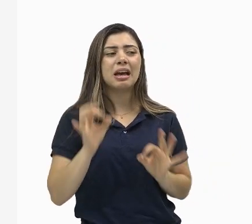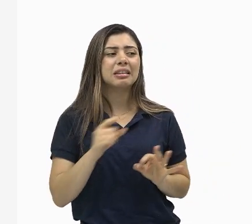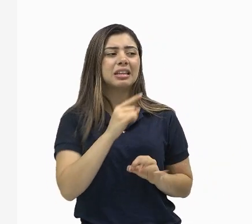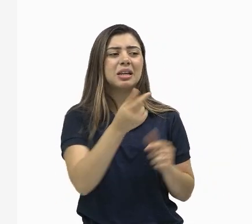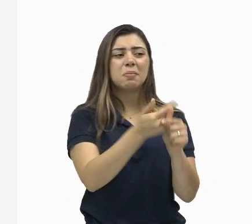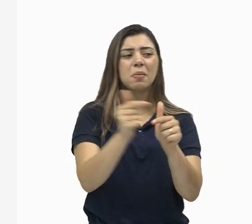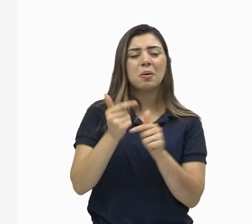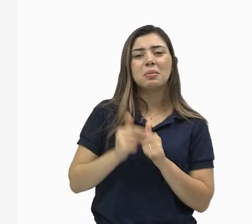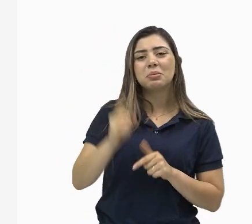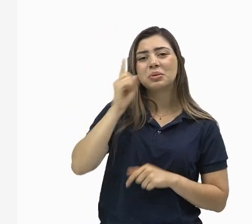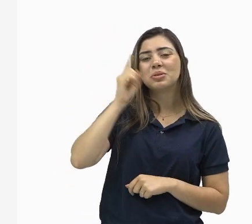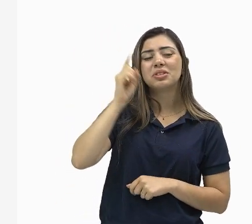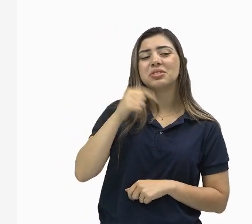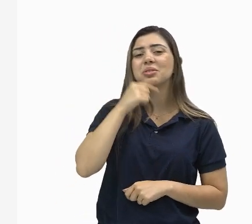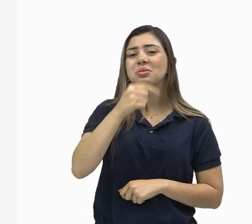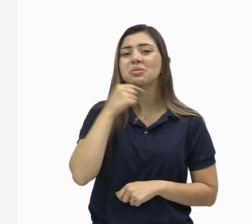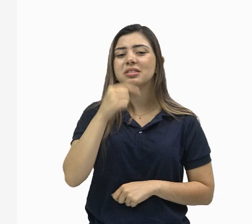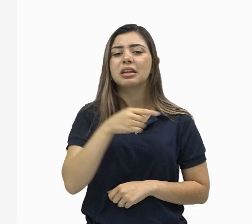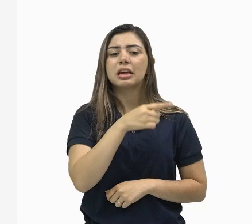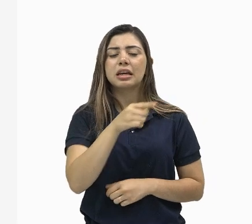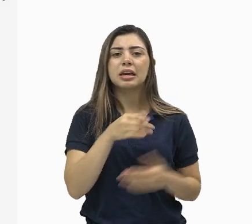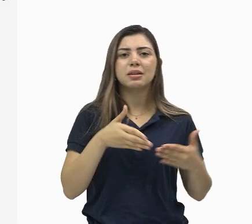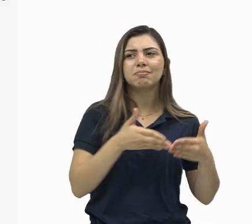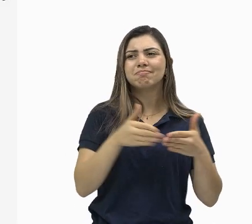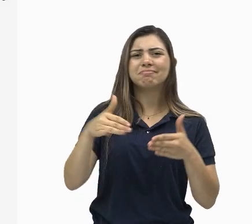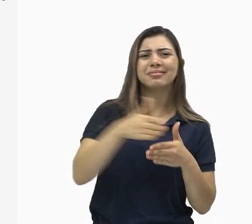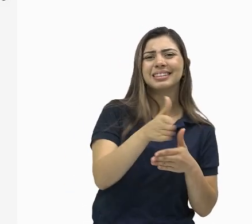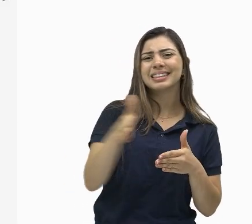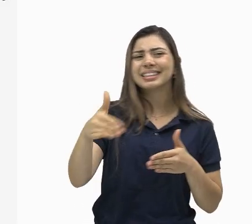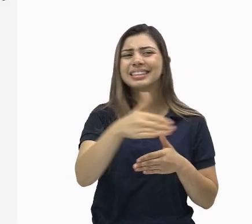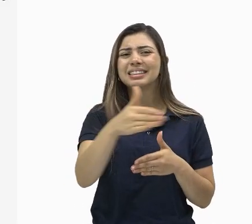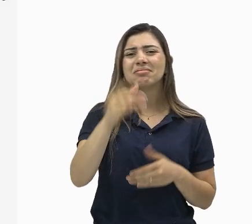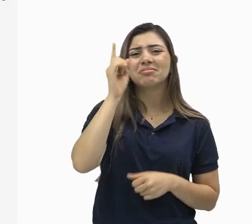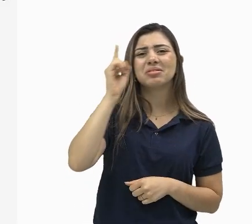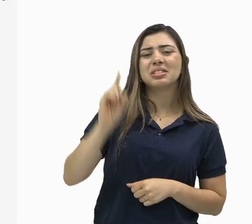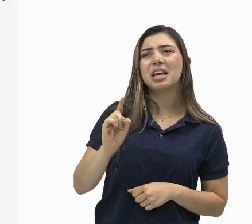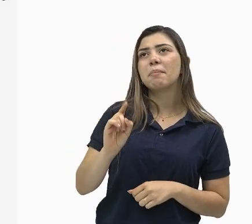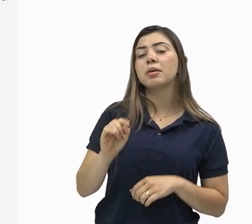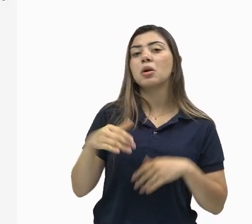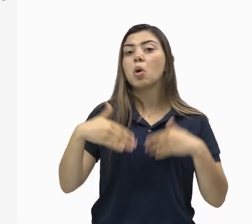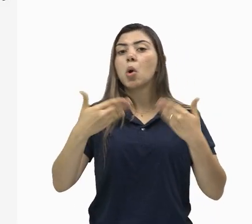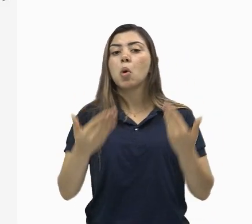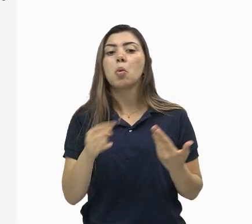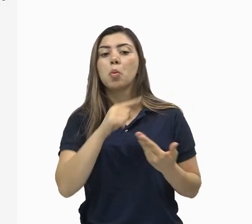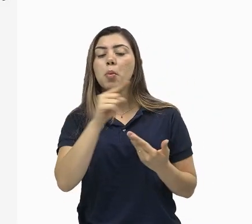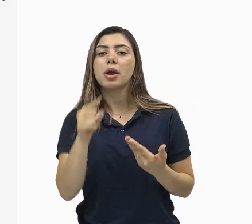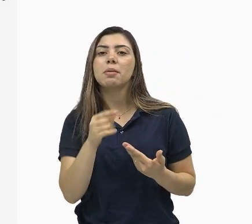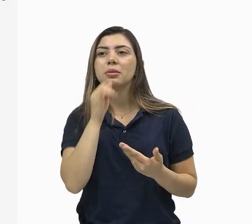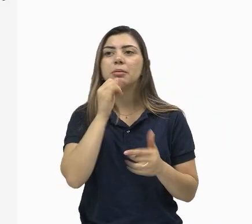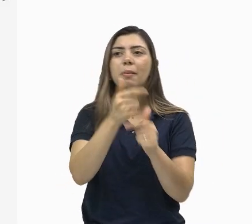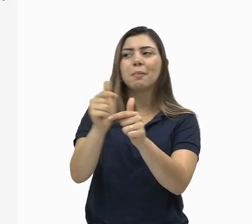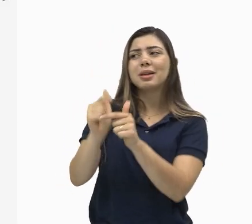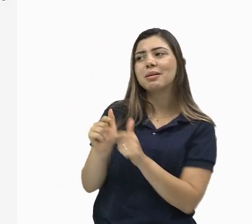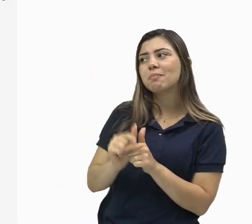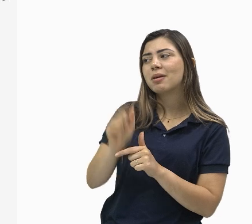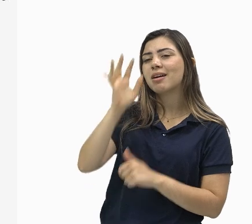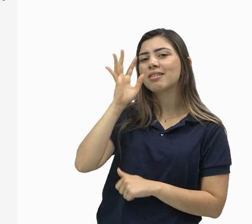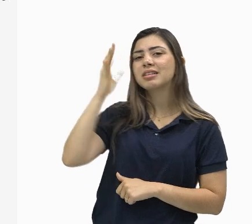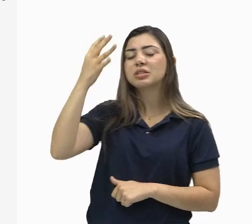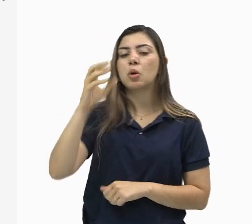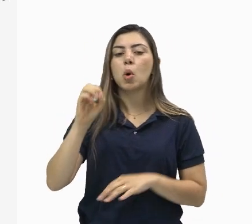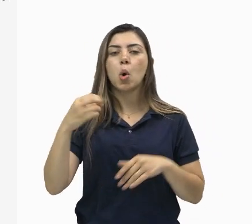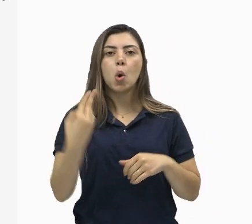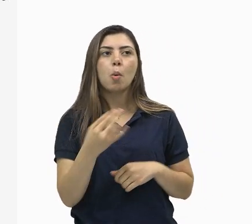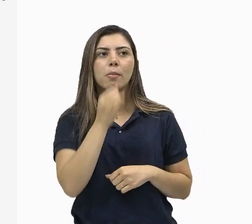cotidianos. Cometiam erros na navegação, não sabiam prever ou sanar inconvenientes, não sabiam cortar